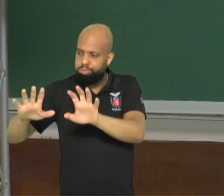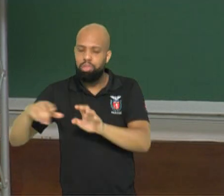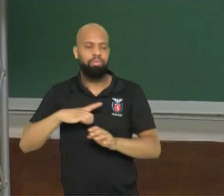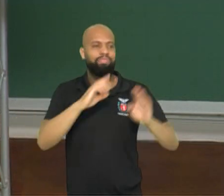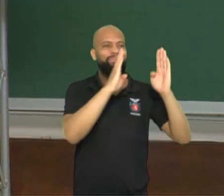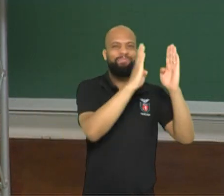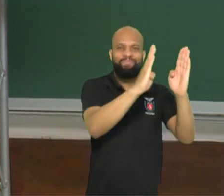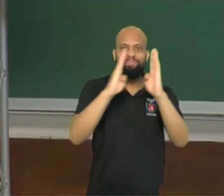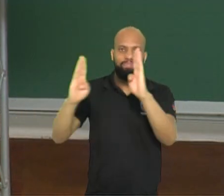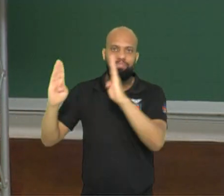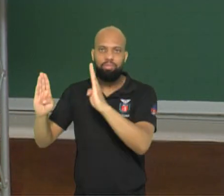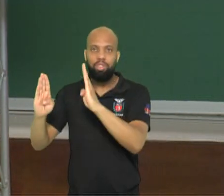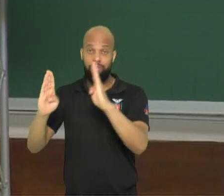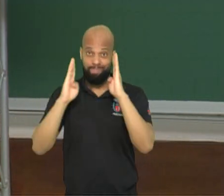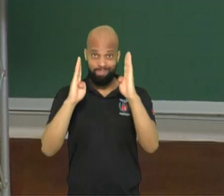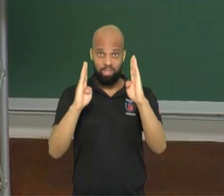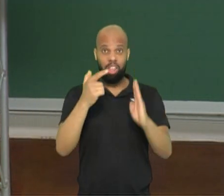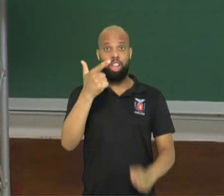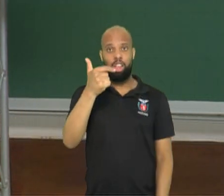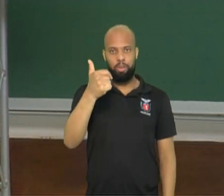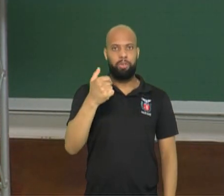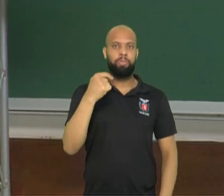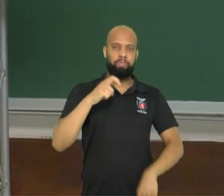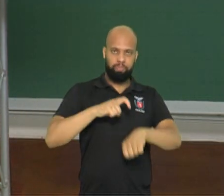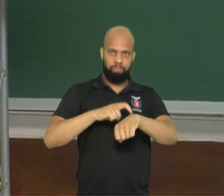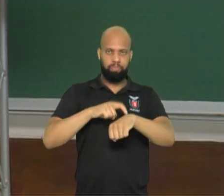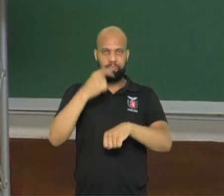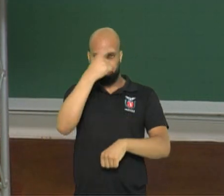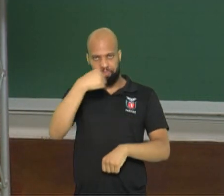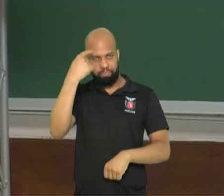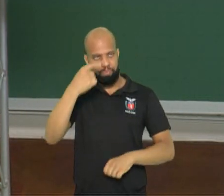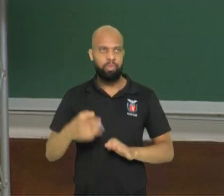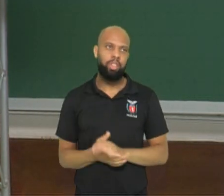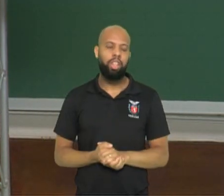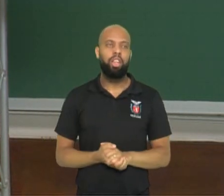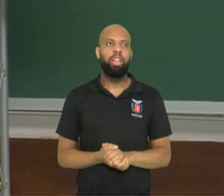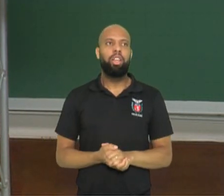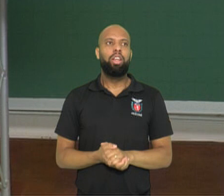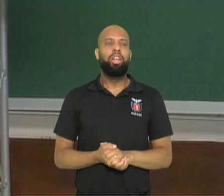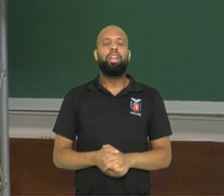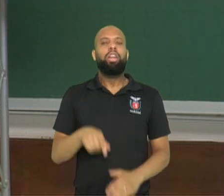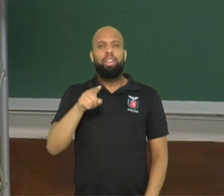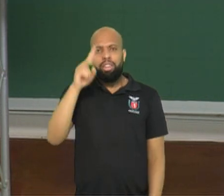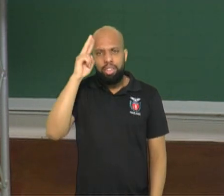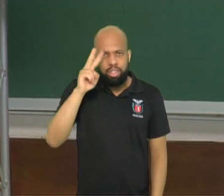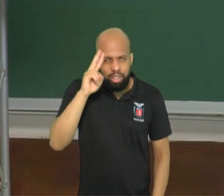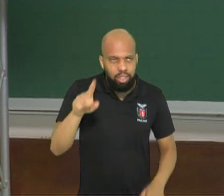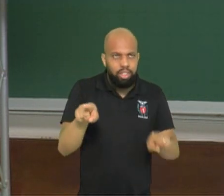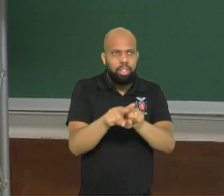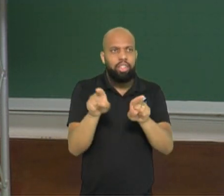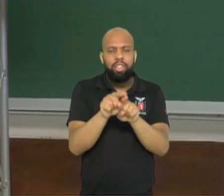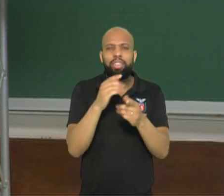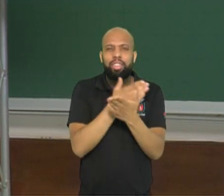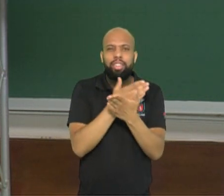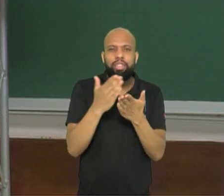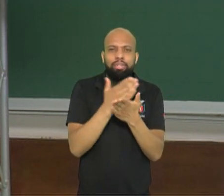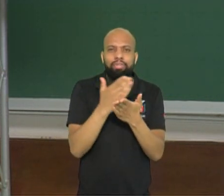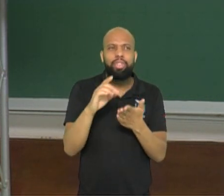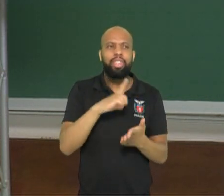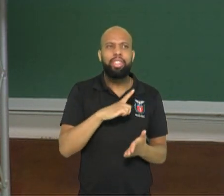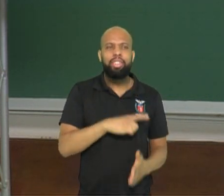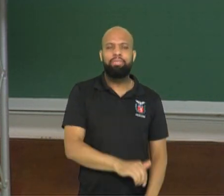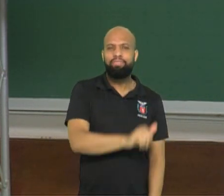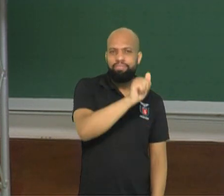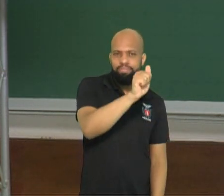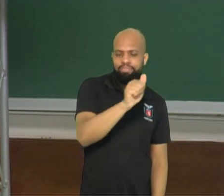tá? Então, o período é de 12 horas, tá bom? Então, aqui, ó. E lembra que lá no início apareceu um A,